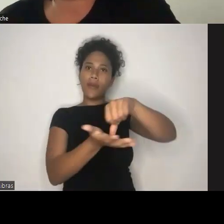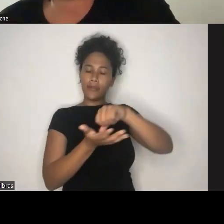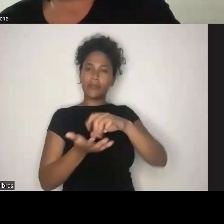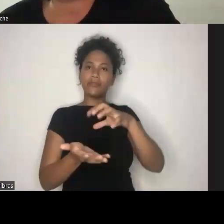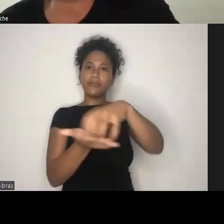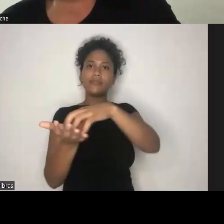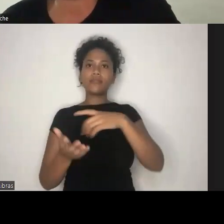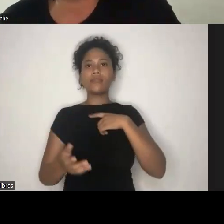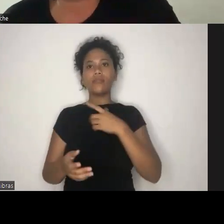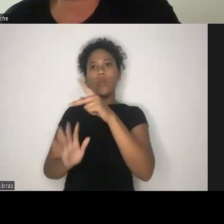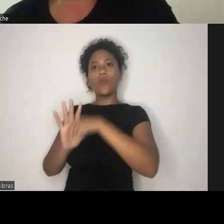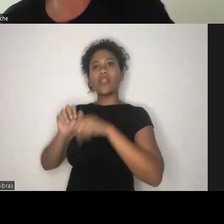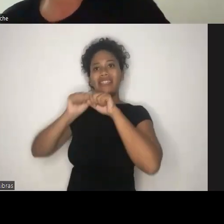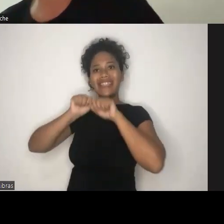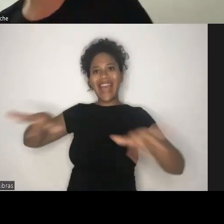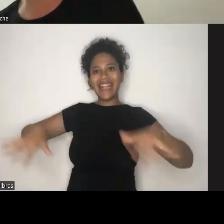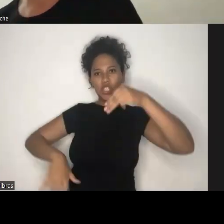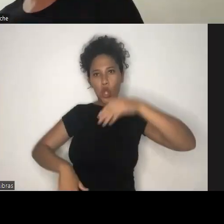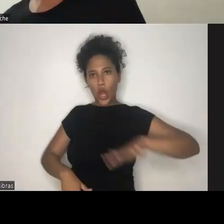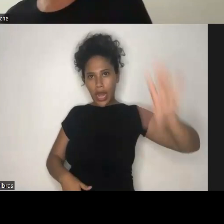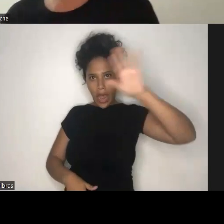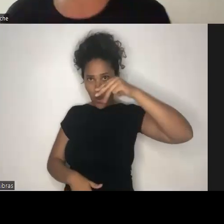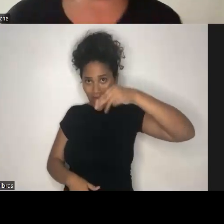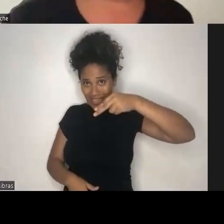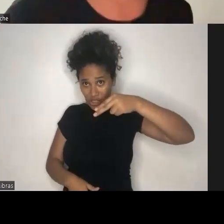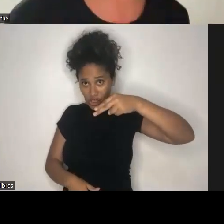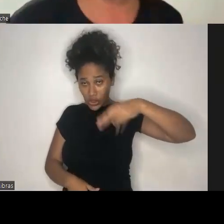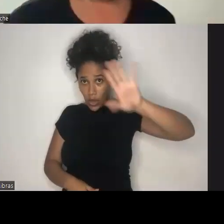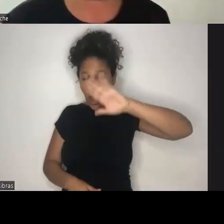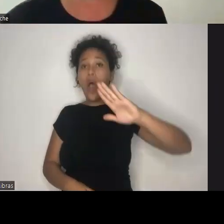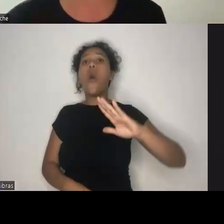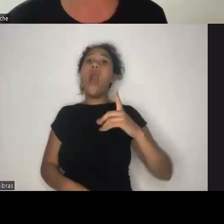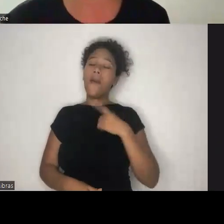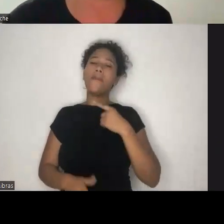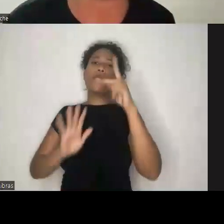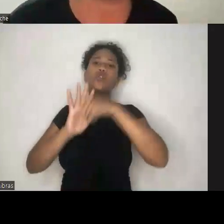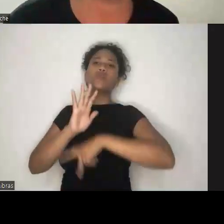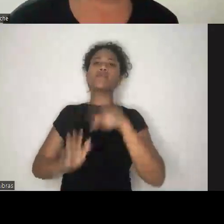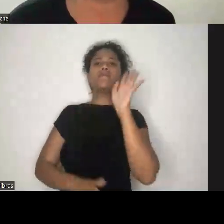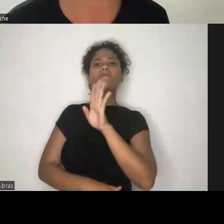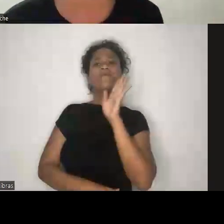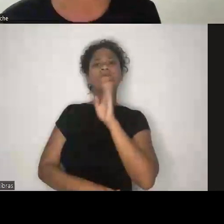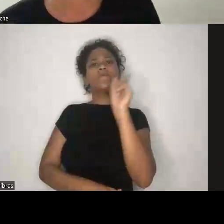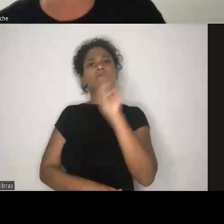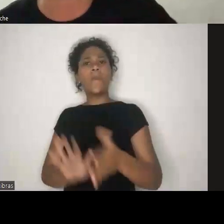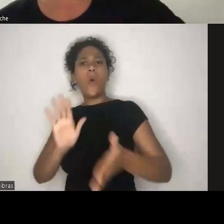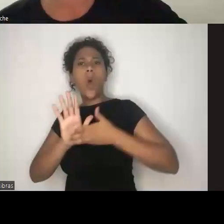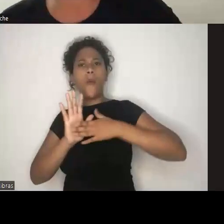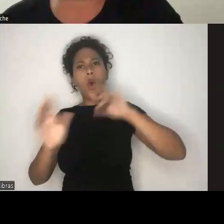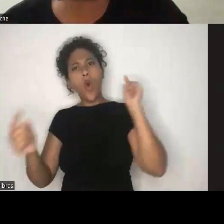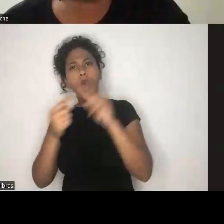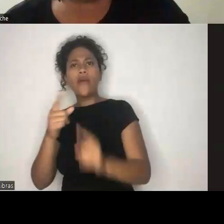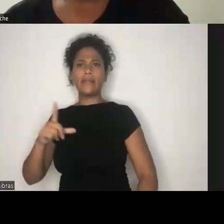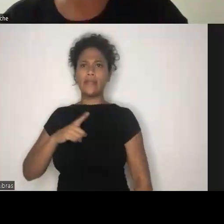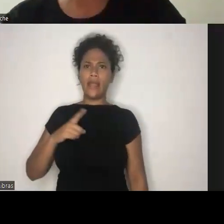de expansão Nacional deles também então assim são projetos que eu acho muito legal que tem propósito assim de você